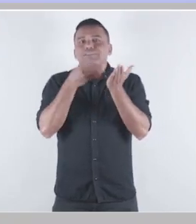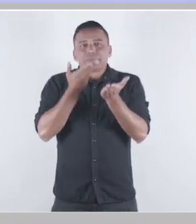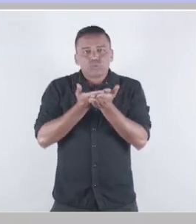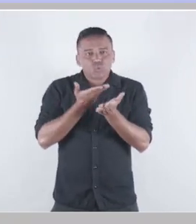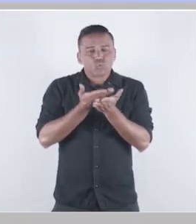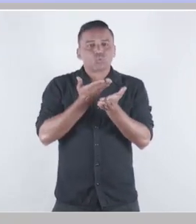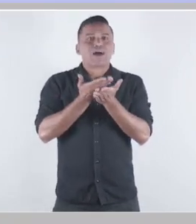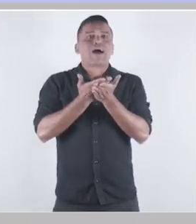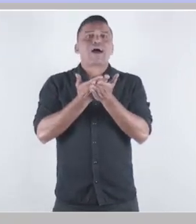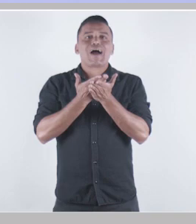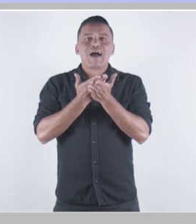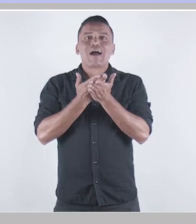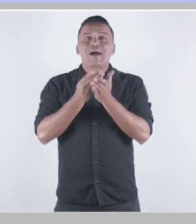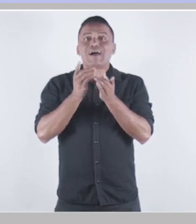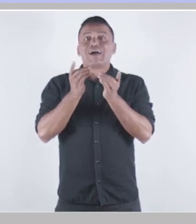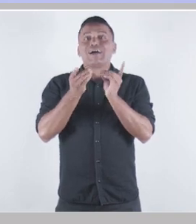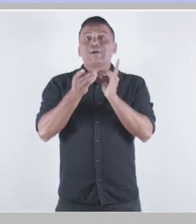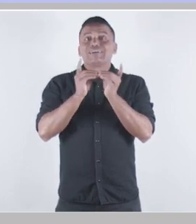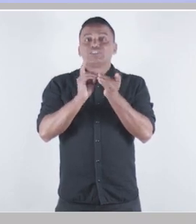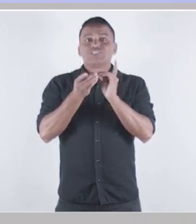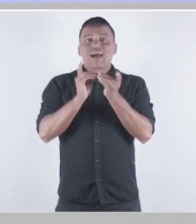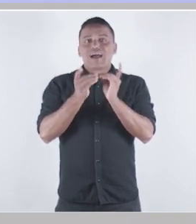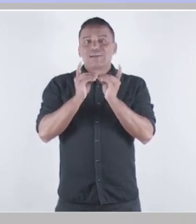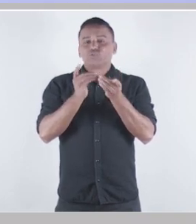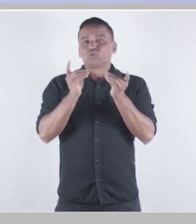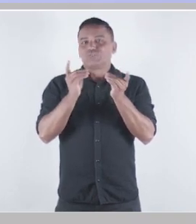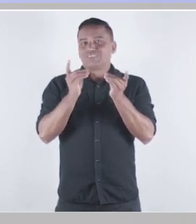didáticos, do que propriamente livros de